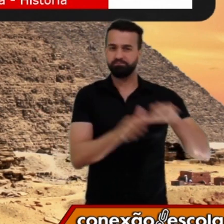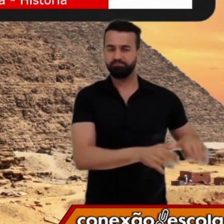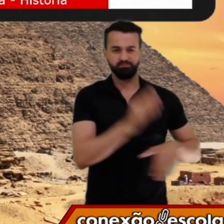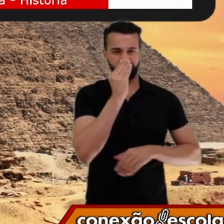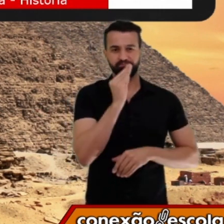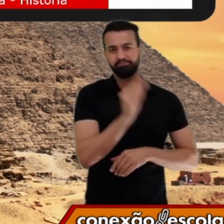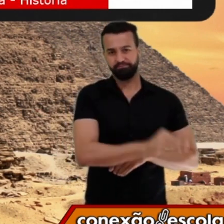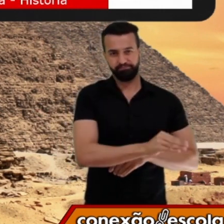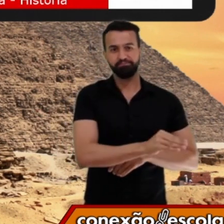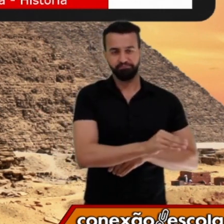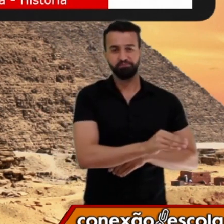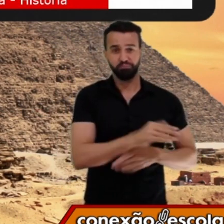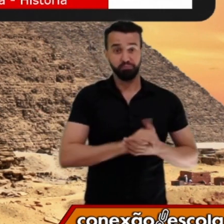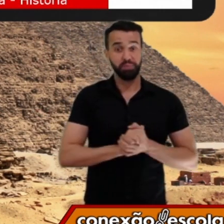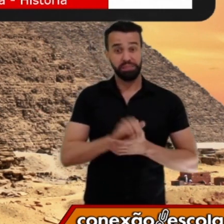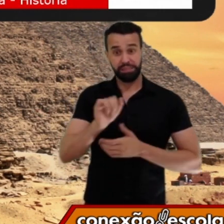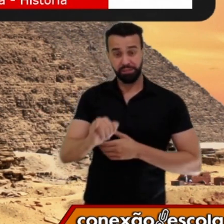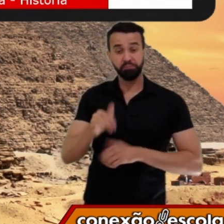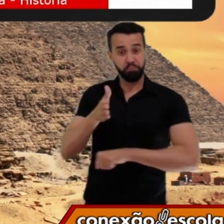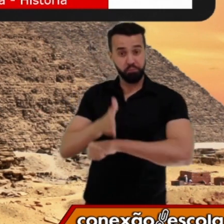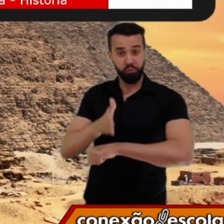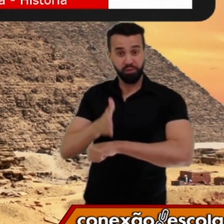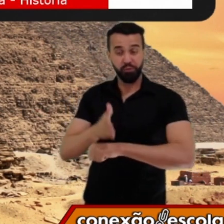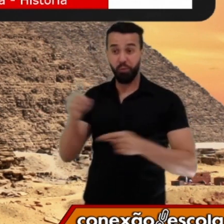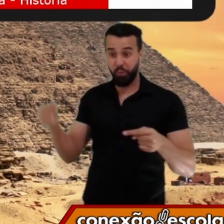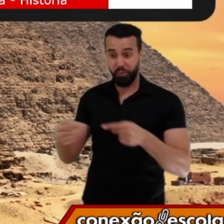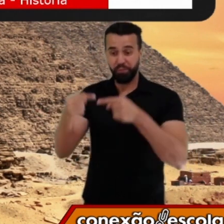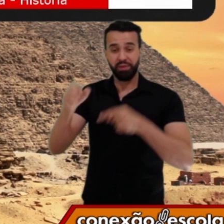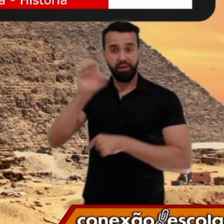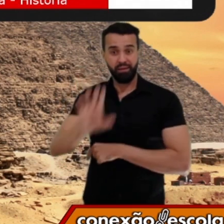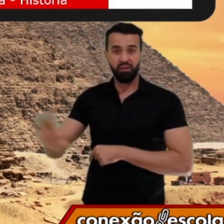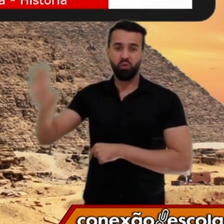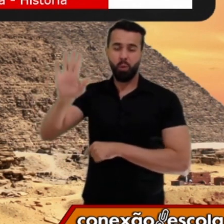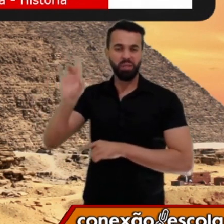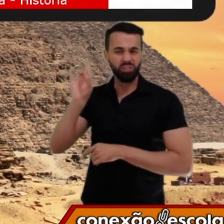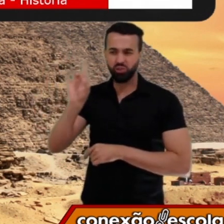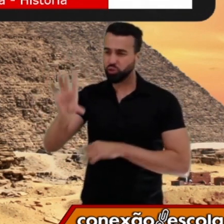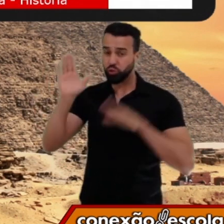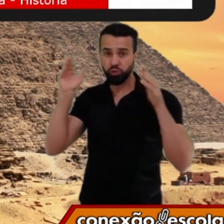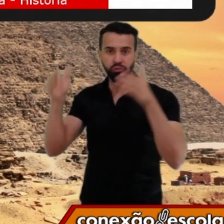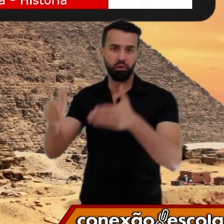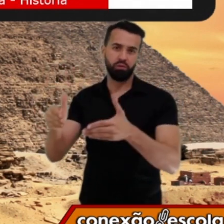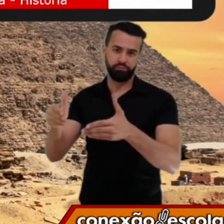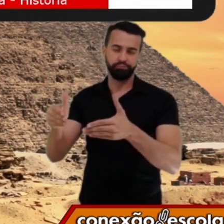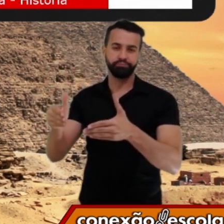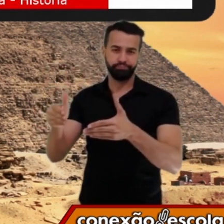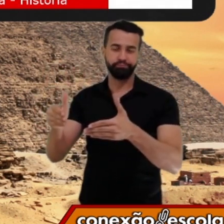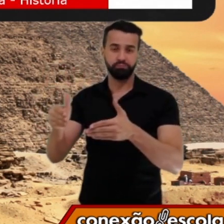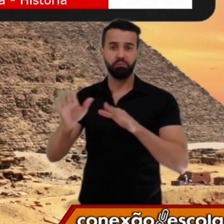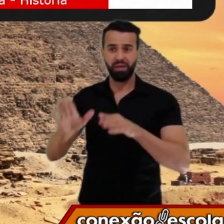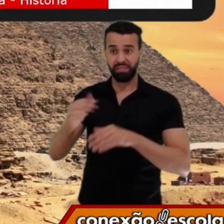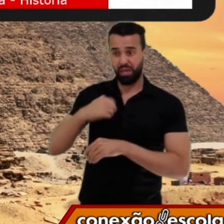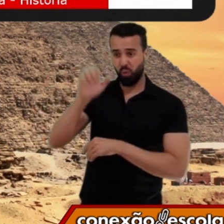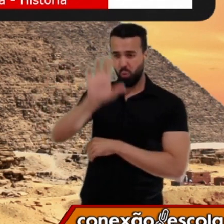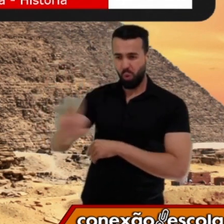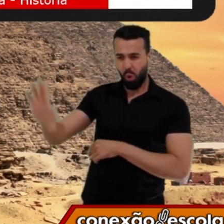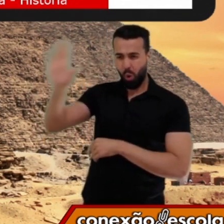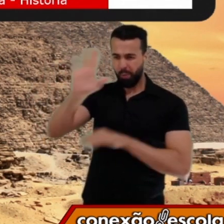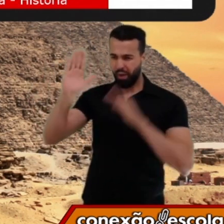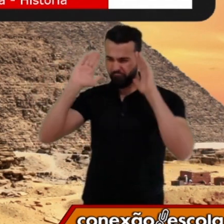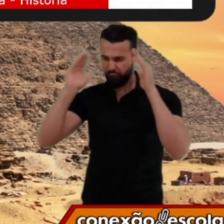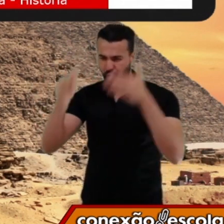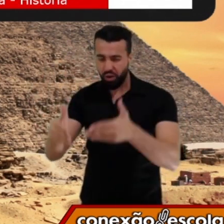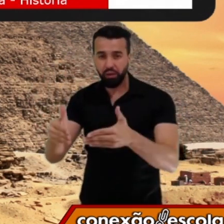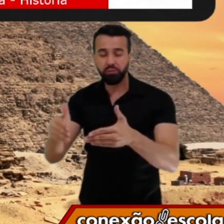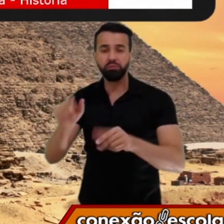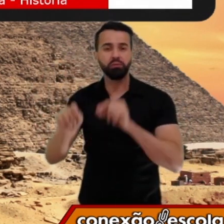O moderno é o que é europeu. E de posse desse conhecimento e dessa situação do eurocentrismo, os europeus vão fazer o